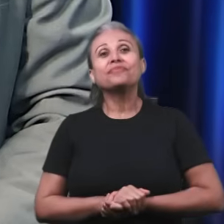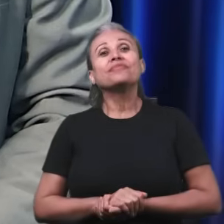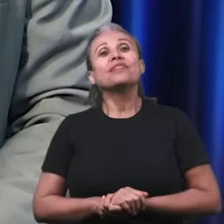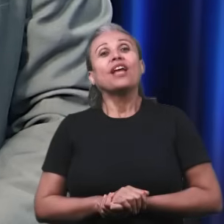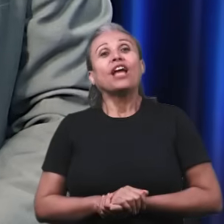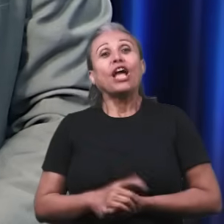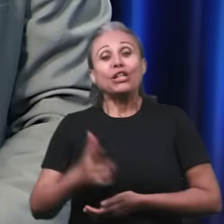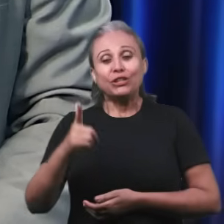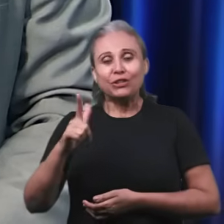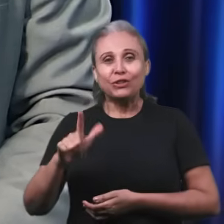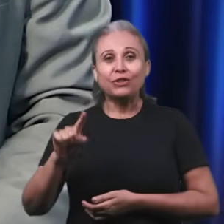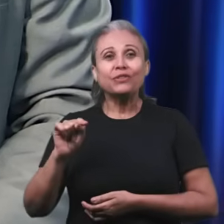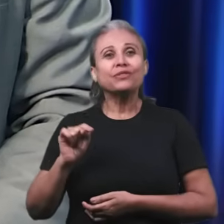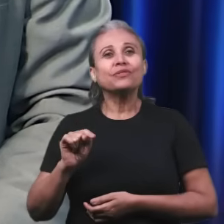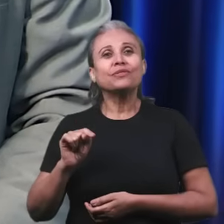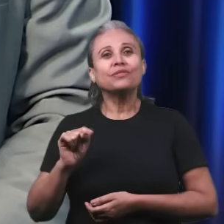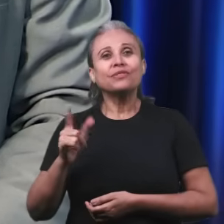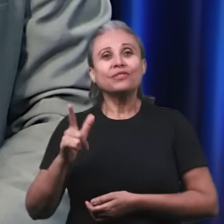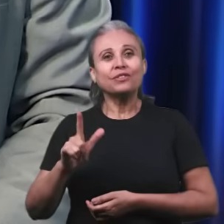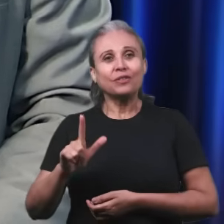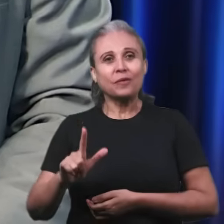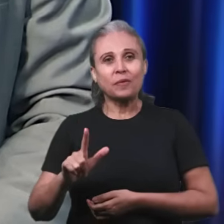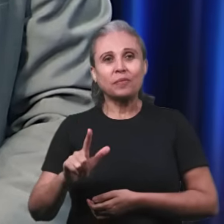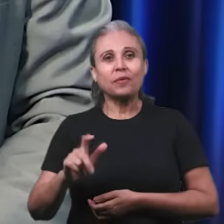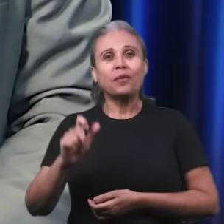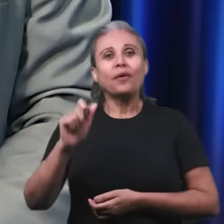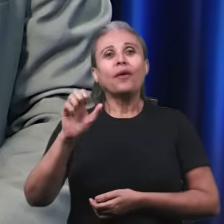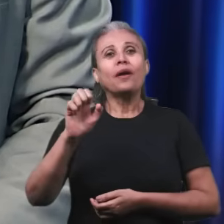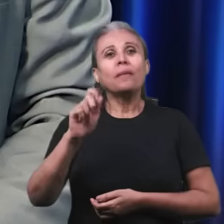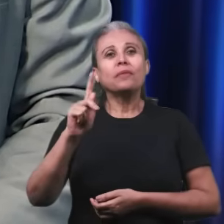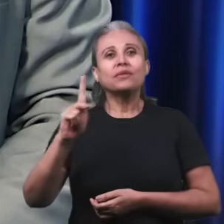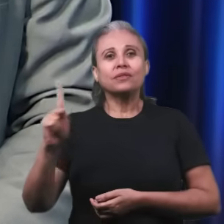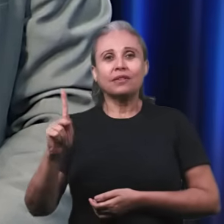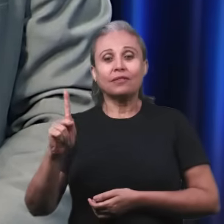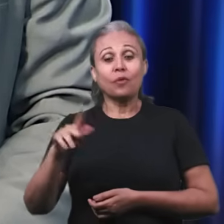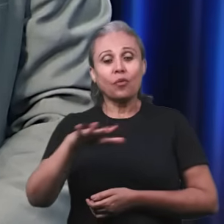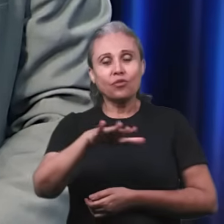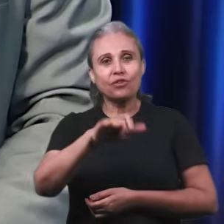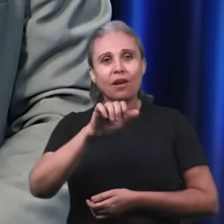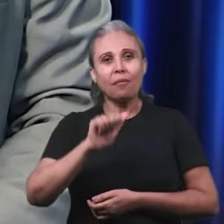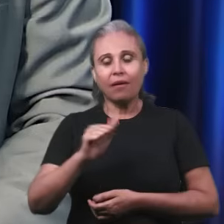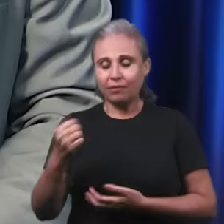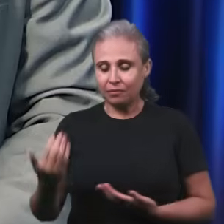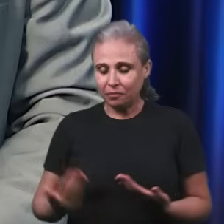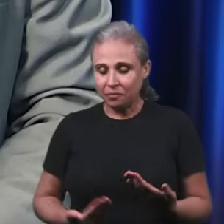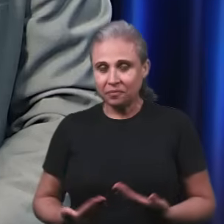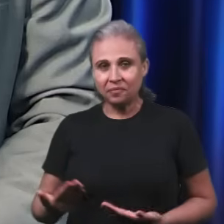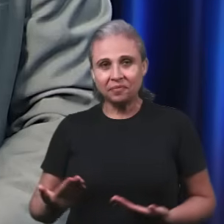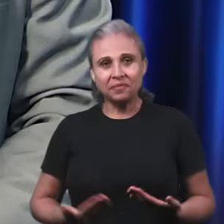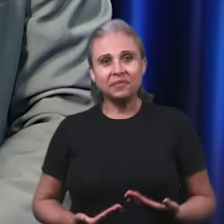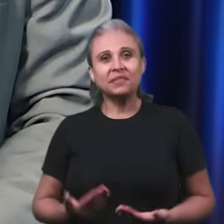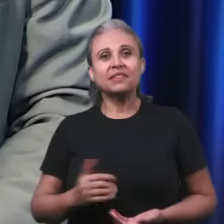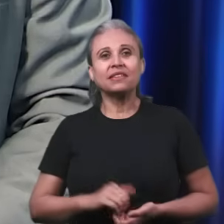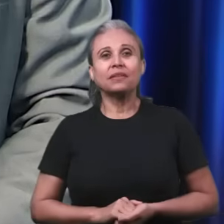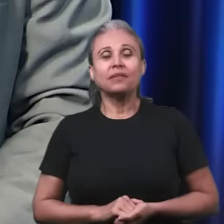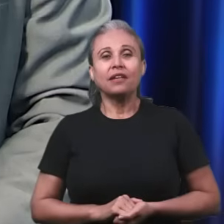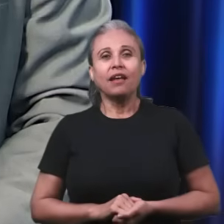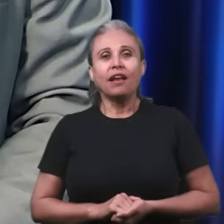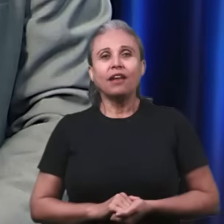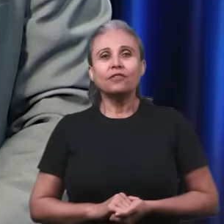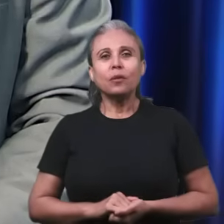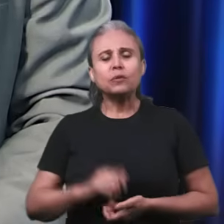aqui para mais um episódio, O Chamado do Servo. E vamos